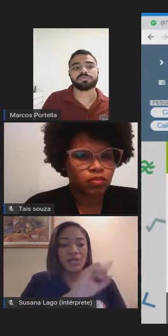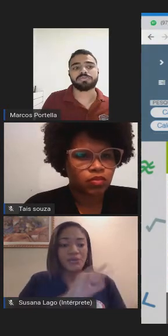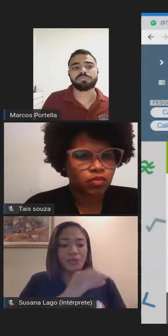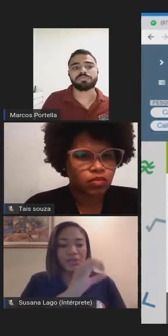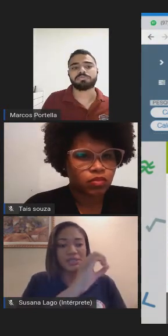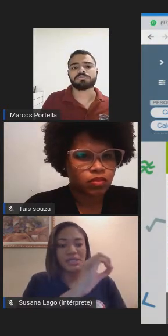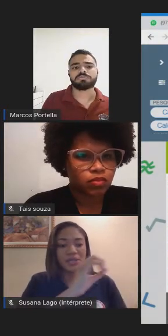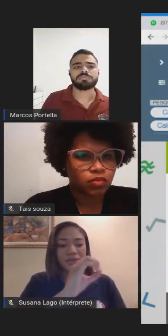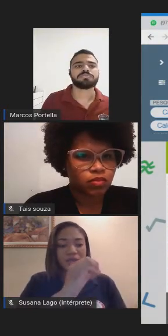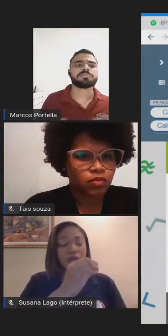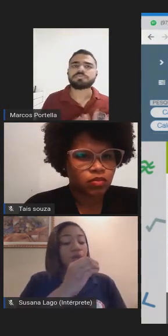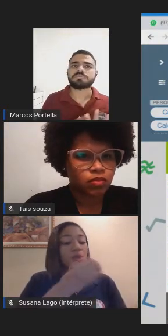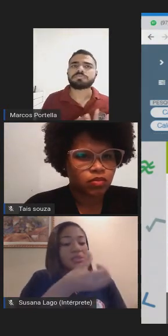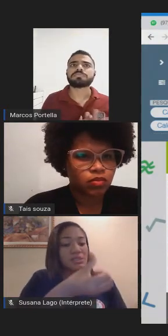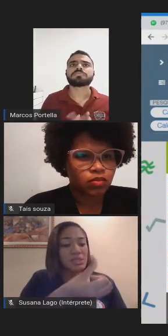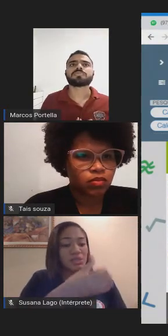0,00641.